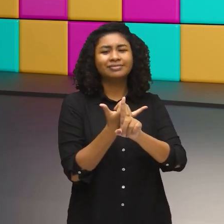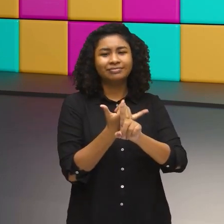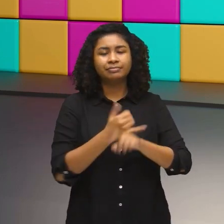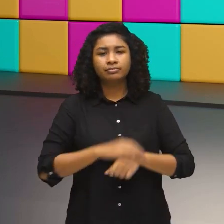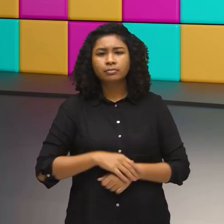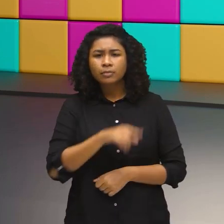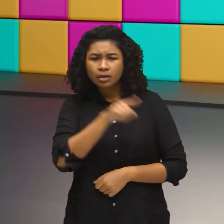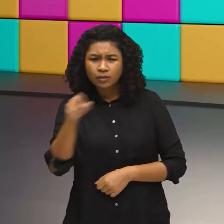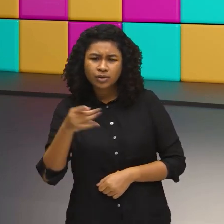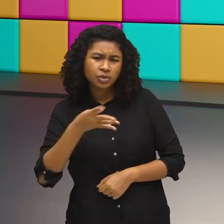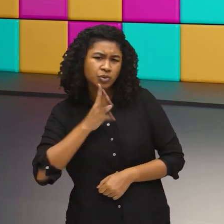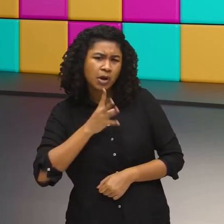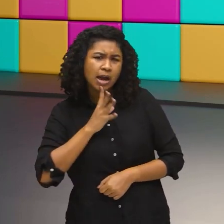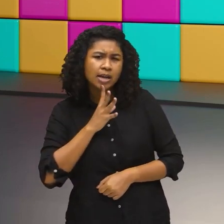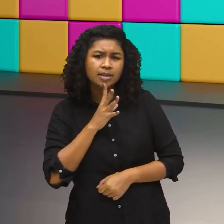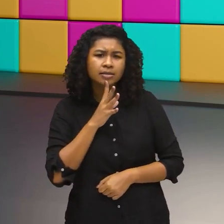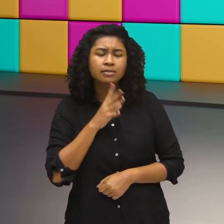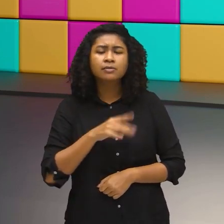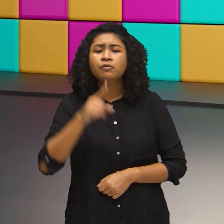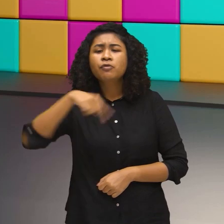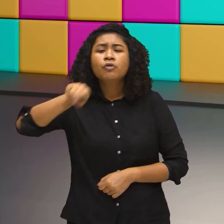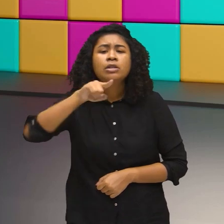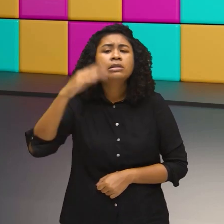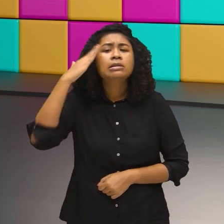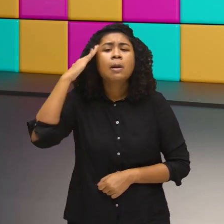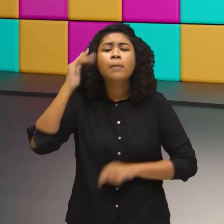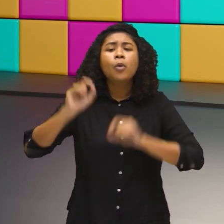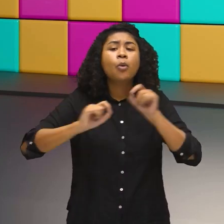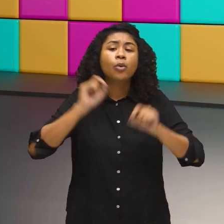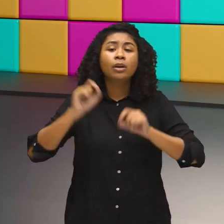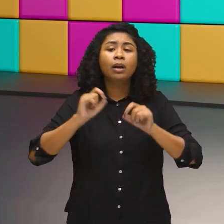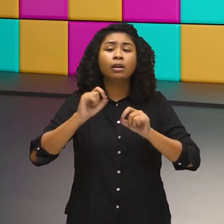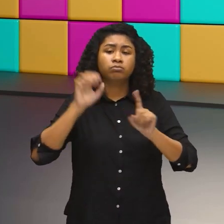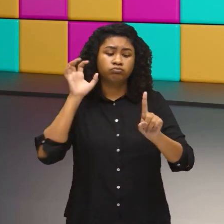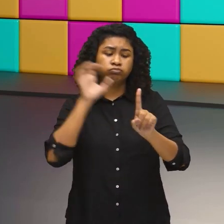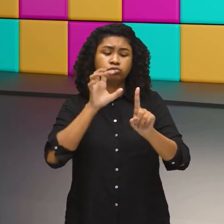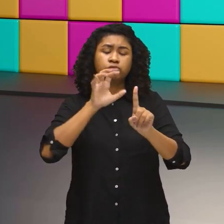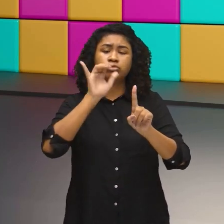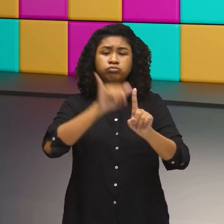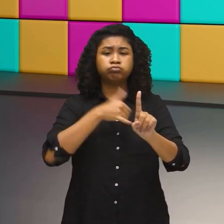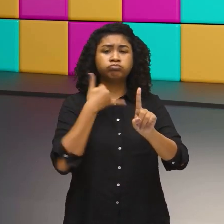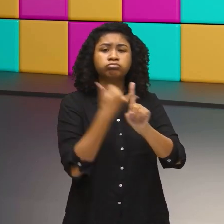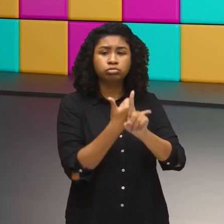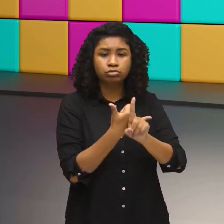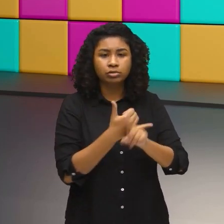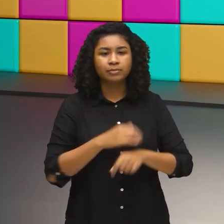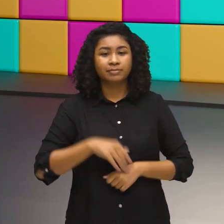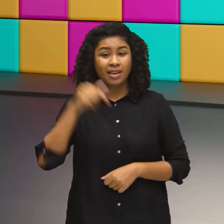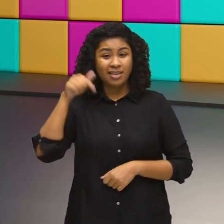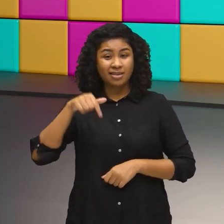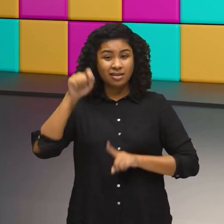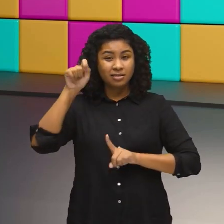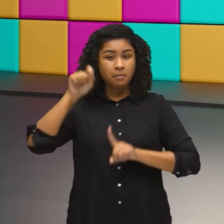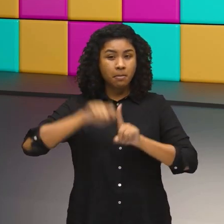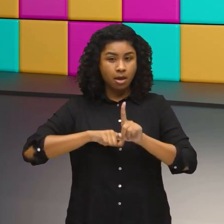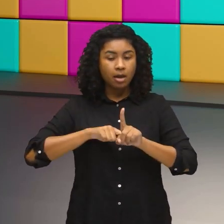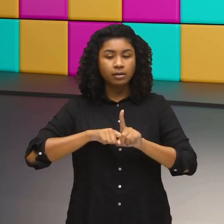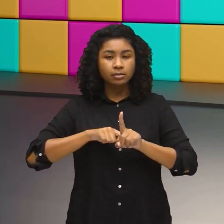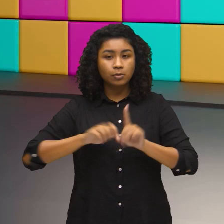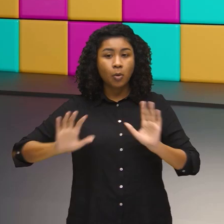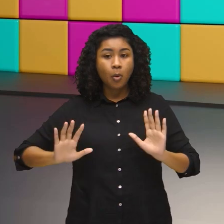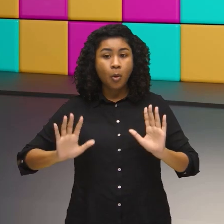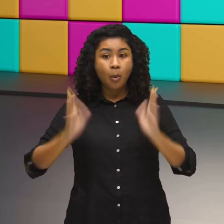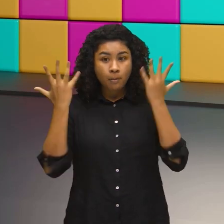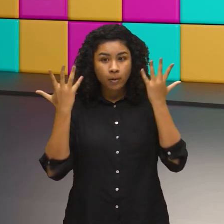sabe sobre o bullying? Nesse mês de abril, dia 7 de abril exatamente, é comemorado